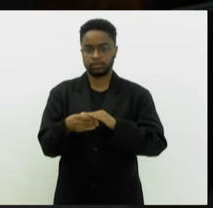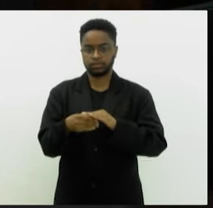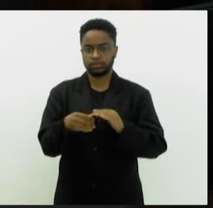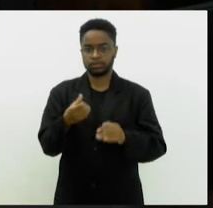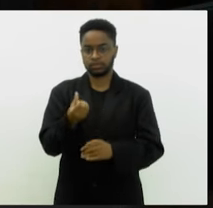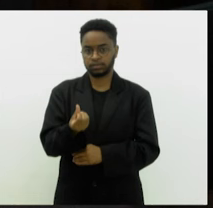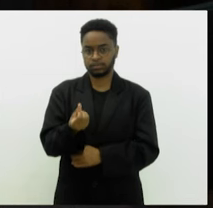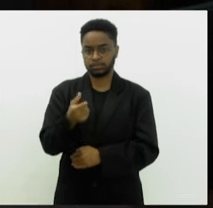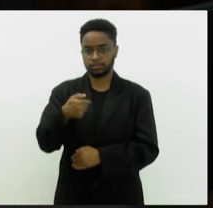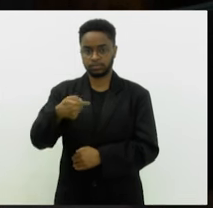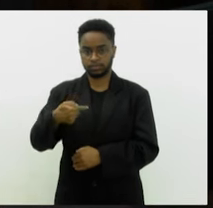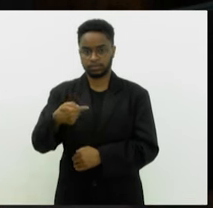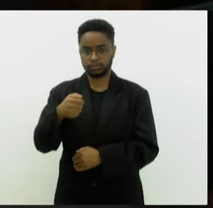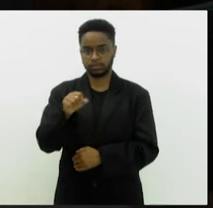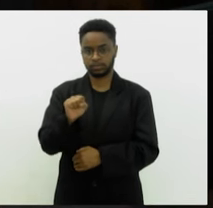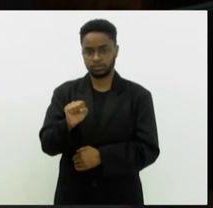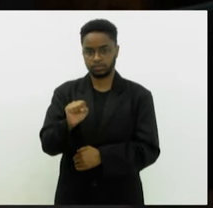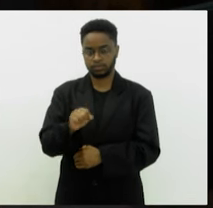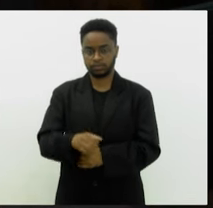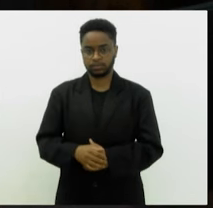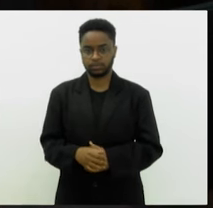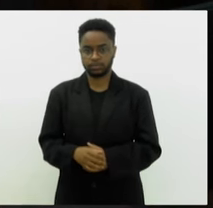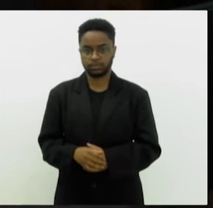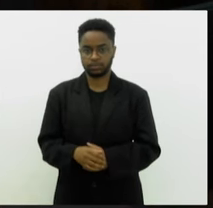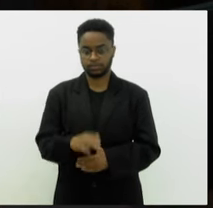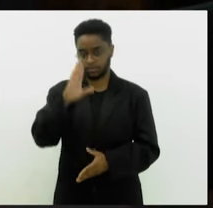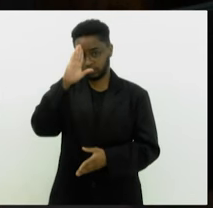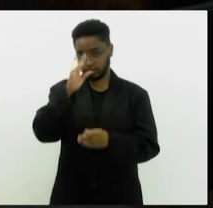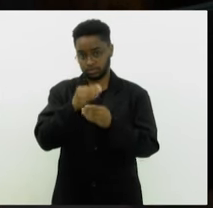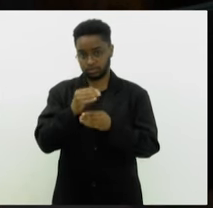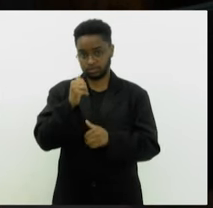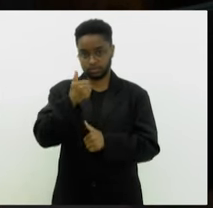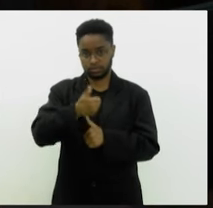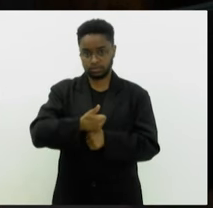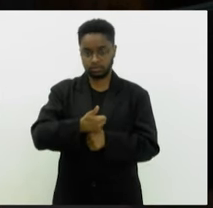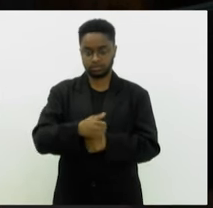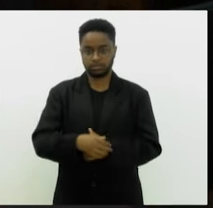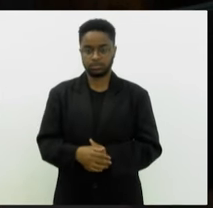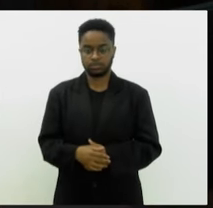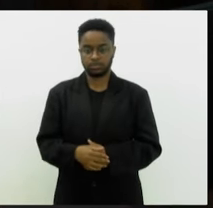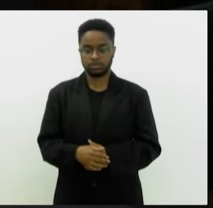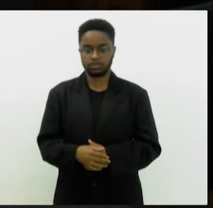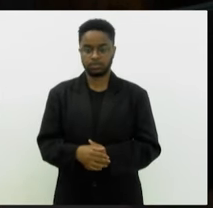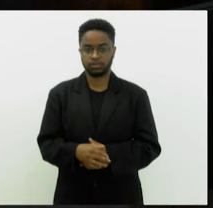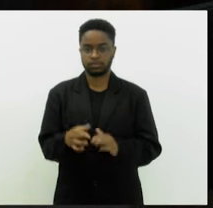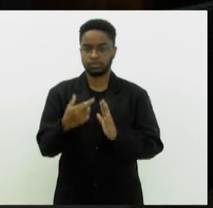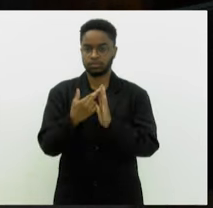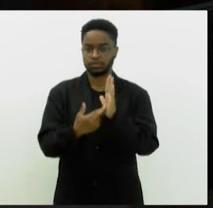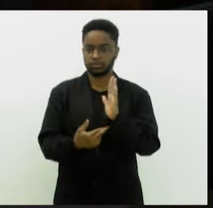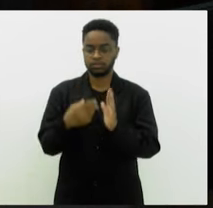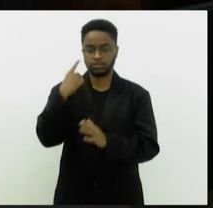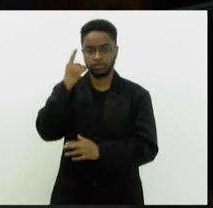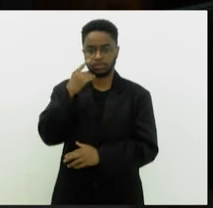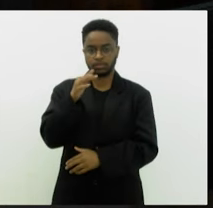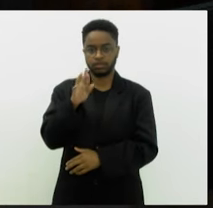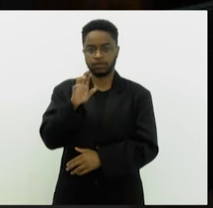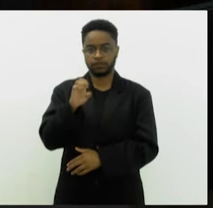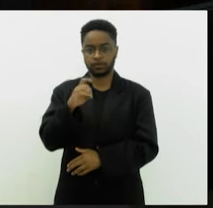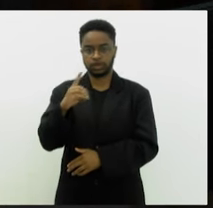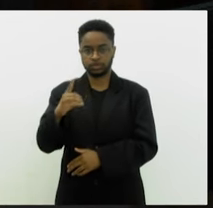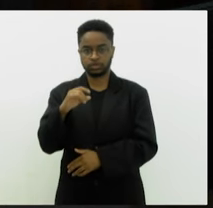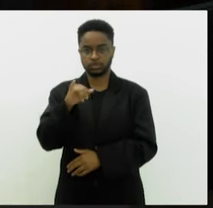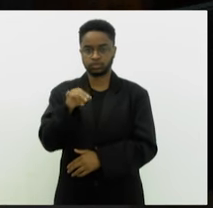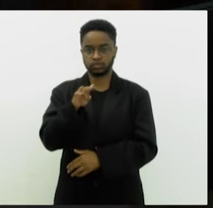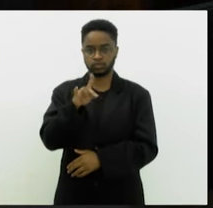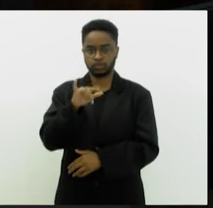número 6, 7 e 8, concluindo por substitutivo. Relatores, deputado Fred Pacheco,